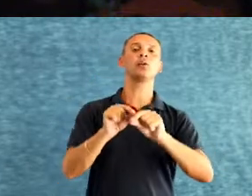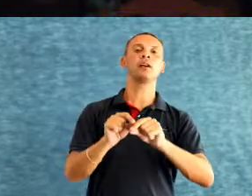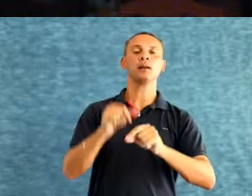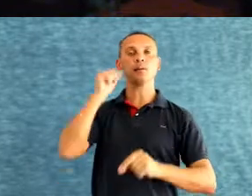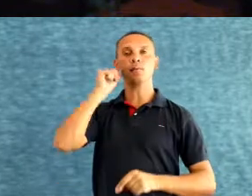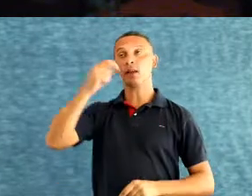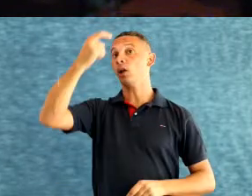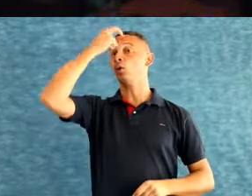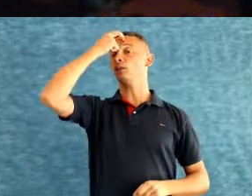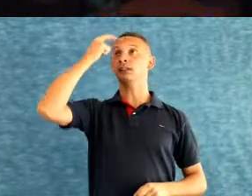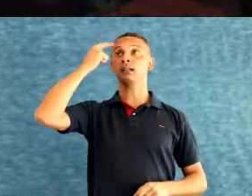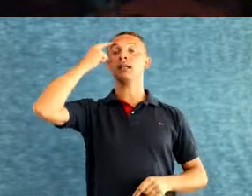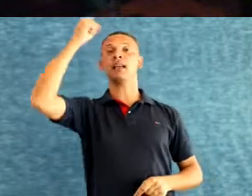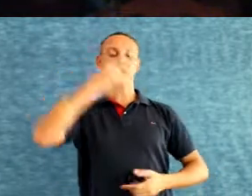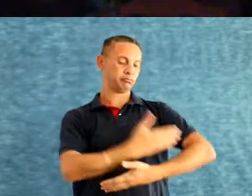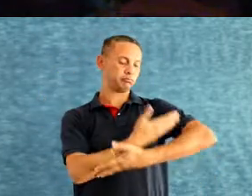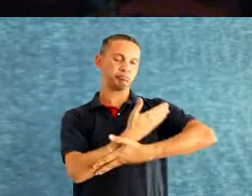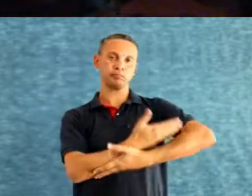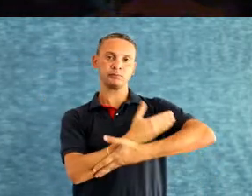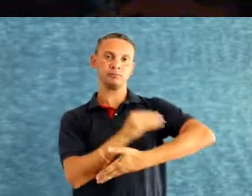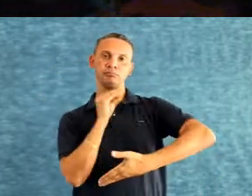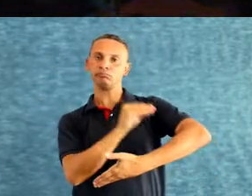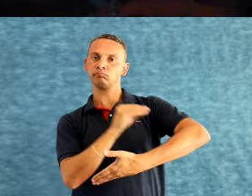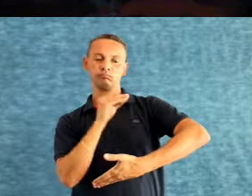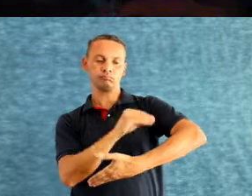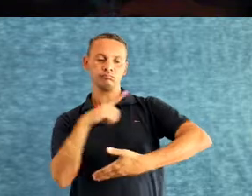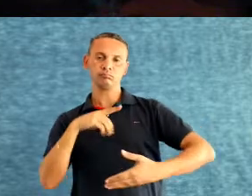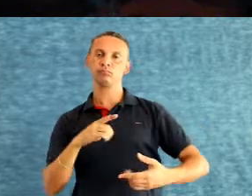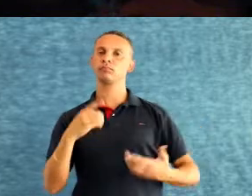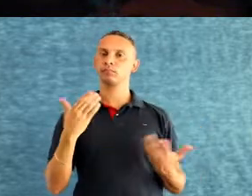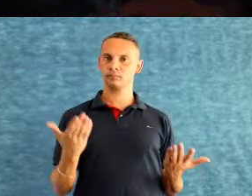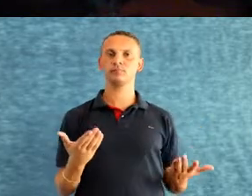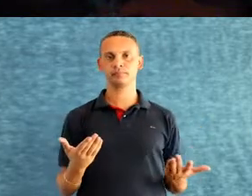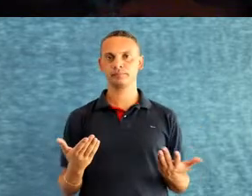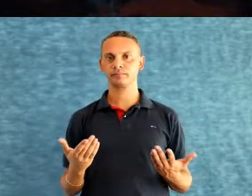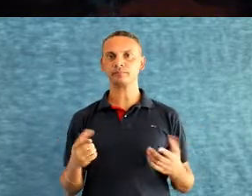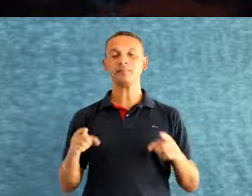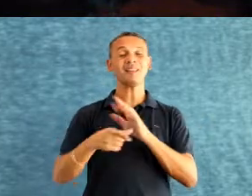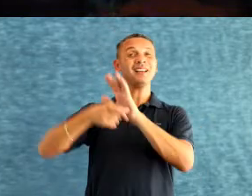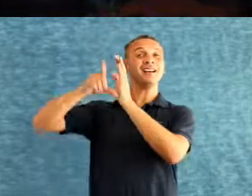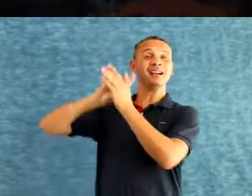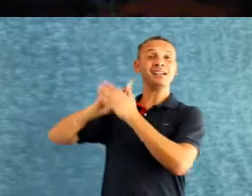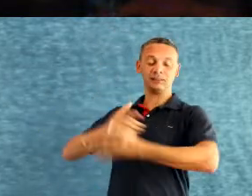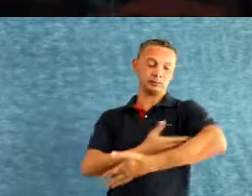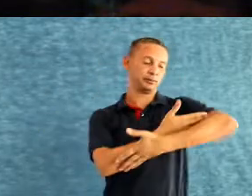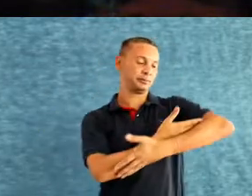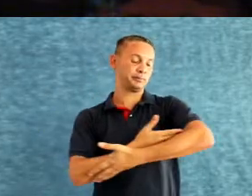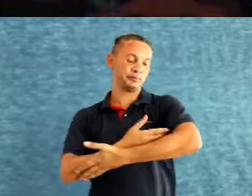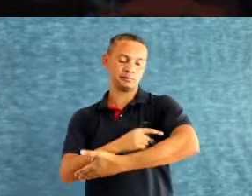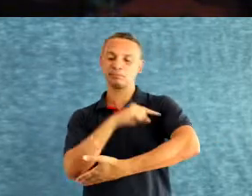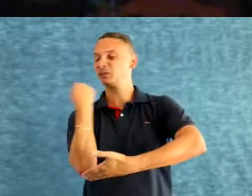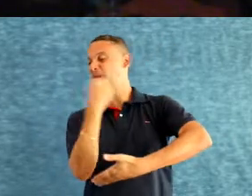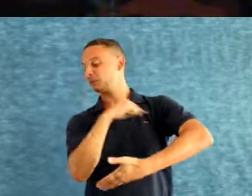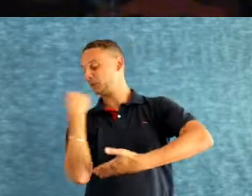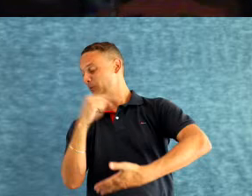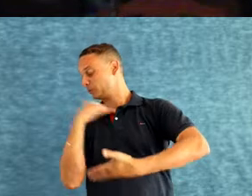e isso se deu quando a mortalidade infantil era muito grande. Os governantes, os filósofos,